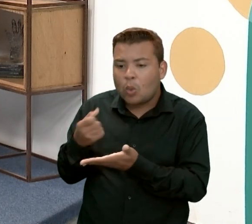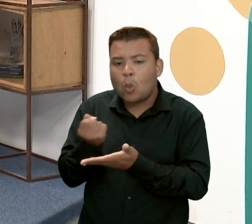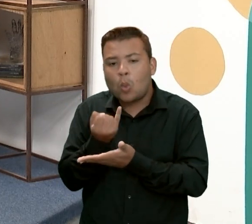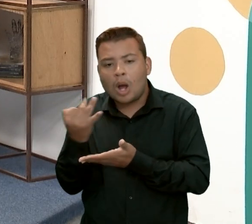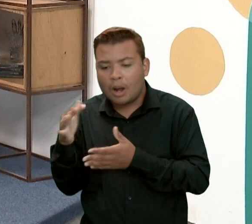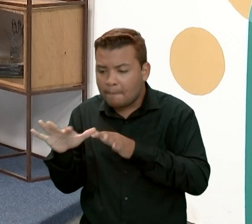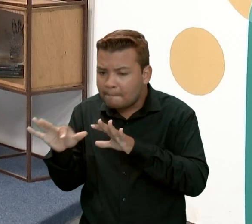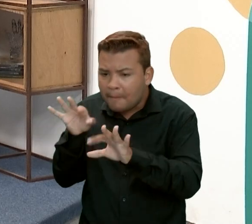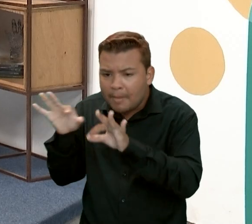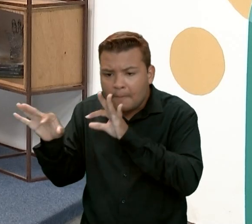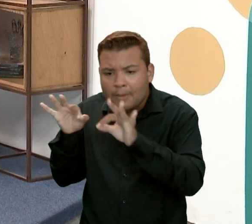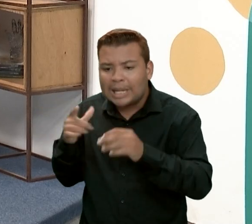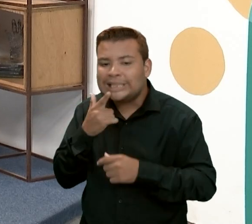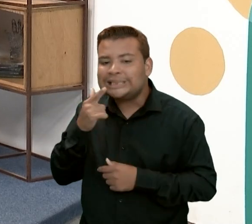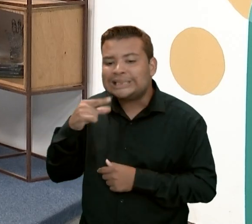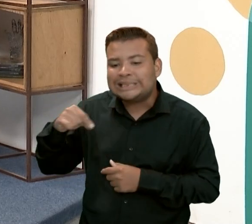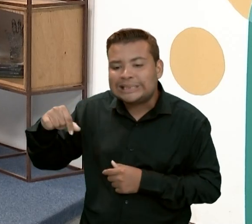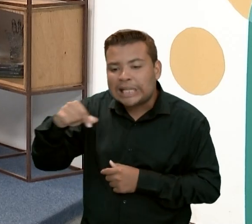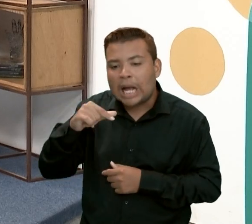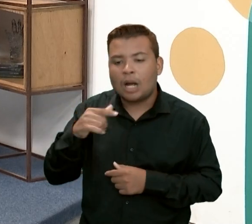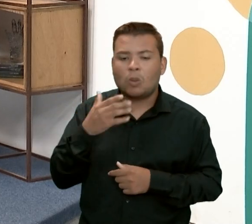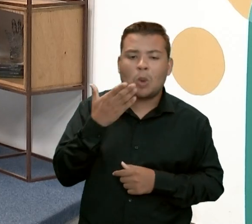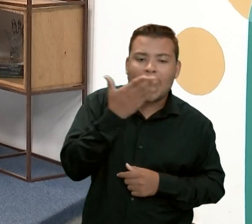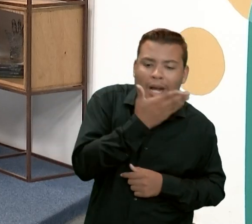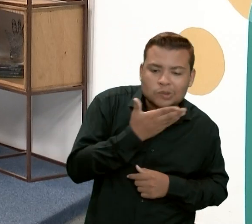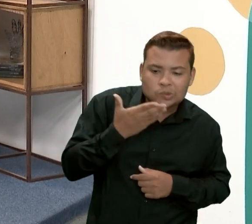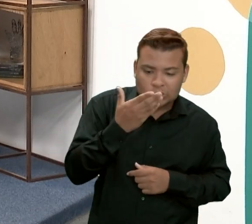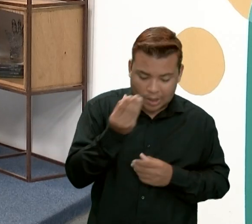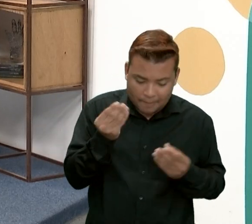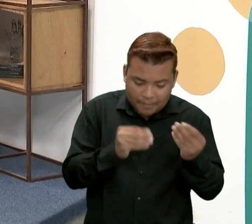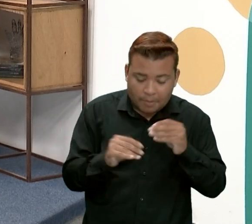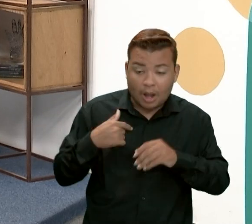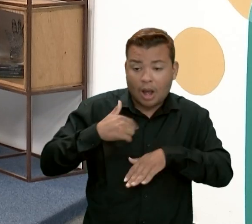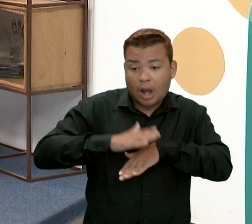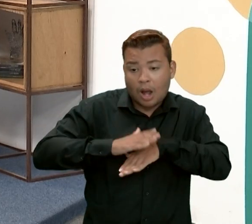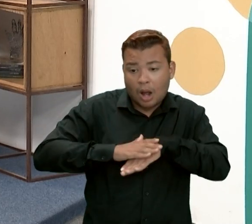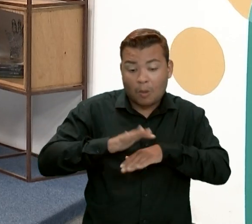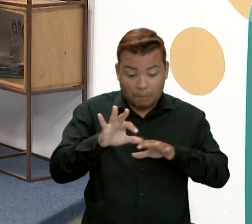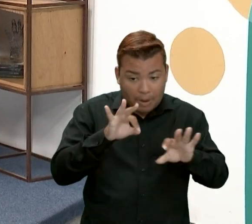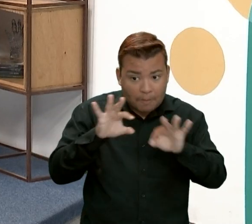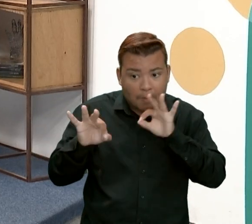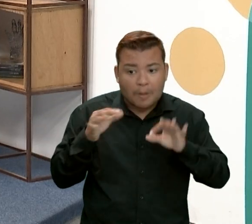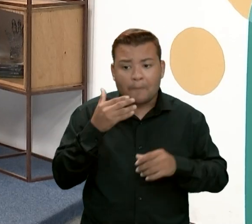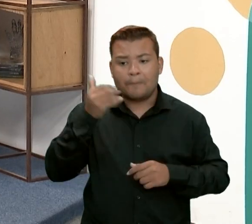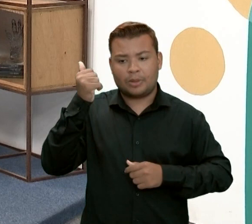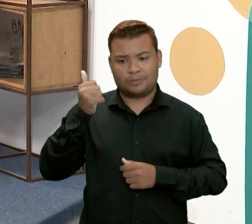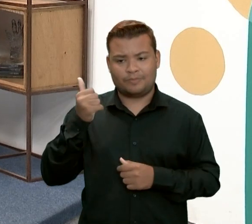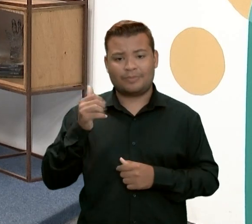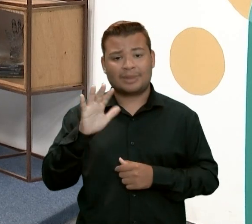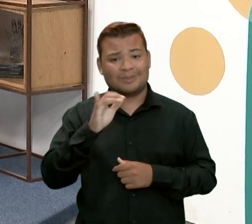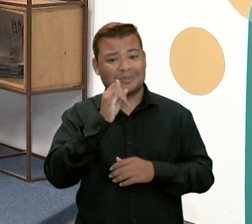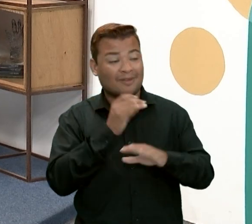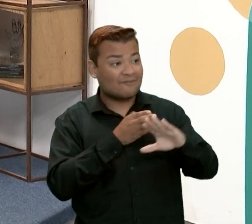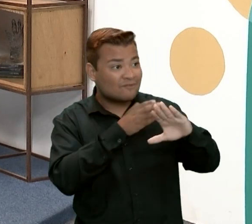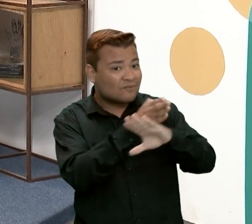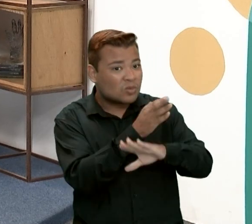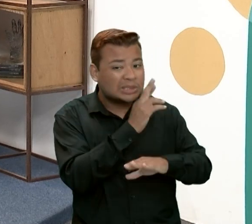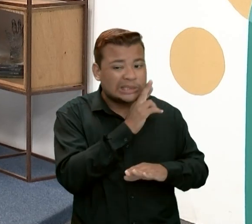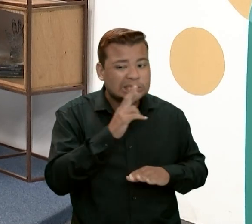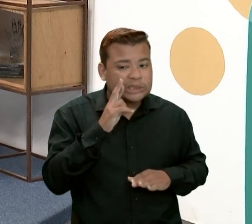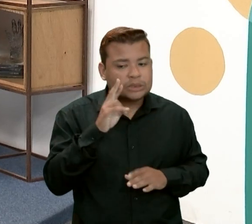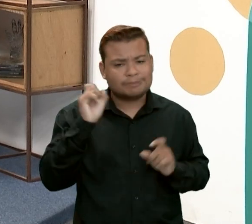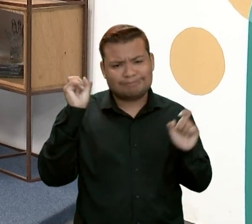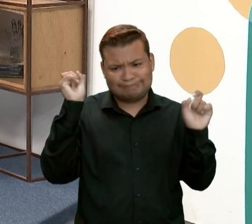sal, o açúcar também quando você vai fazer um preparo de um bolo, de um doce. Agora, quando vai num restaurante já fica mais difícil, que não sabe